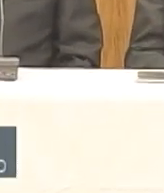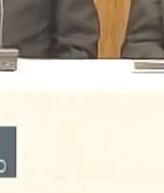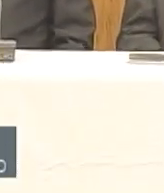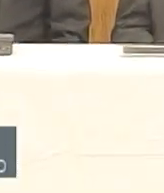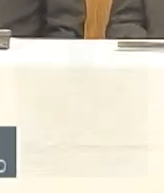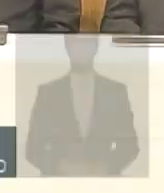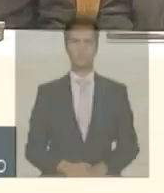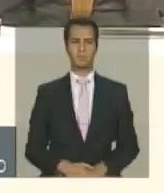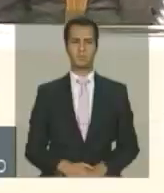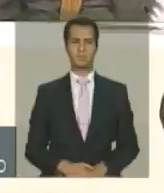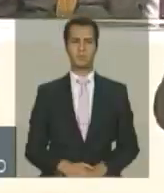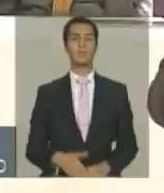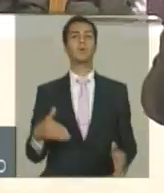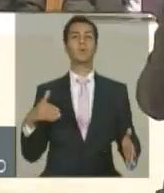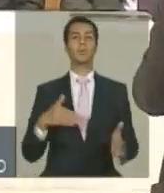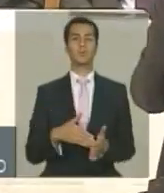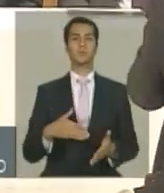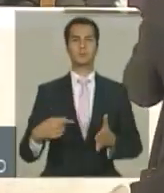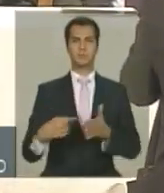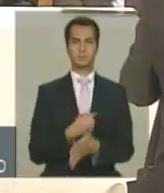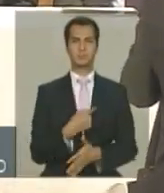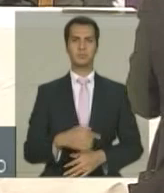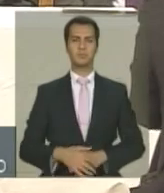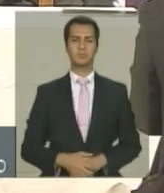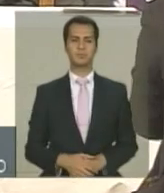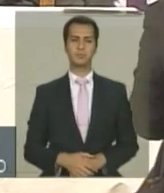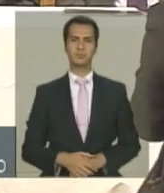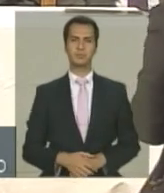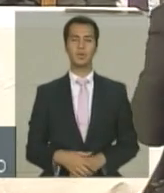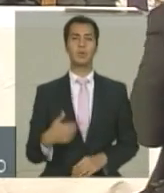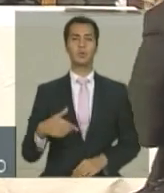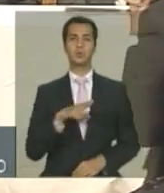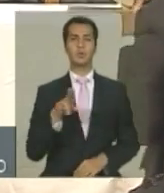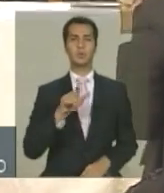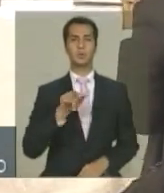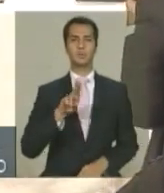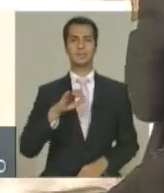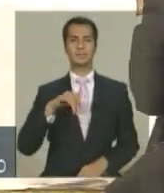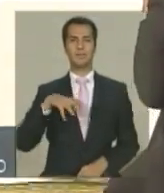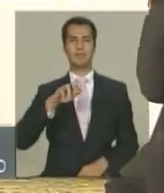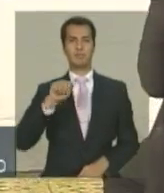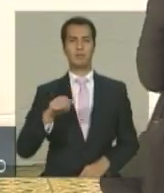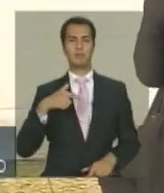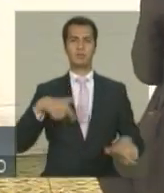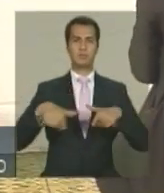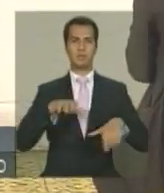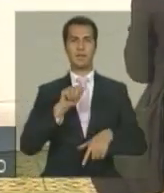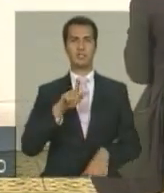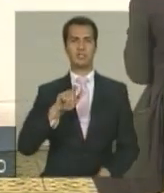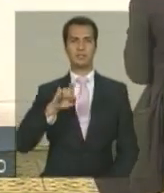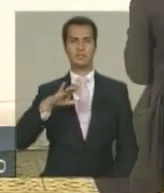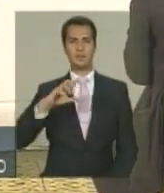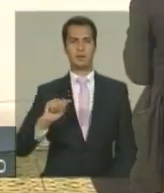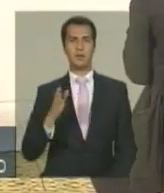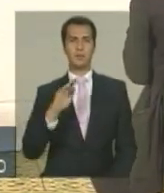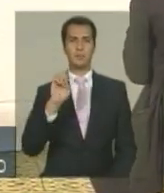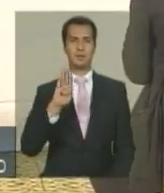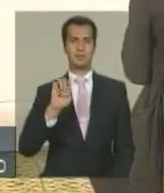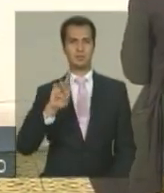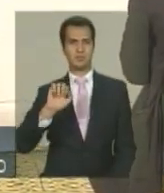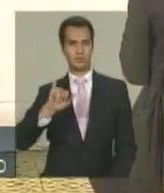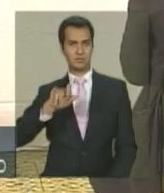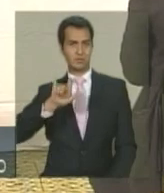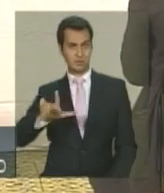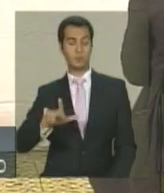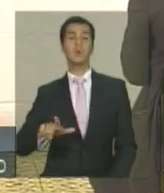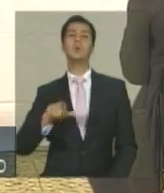Tá bom? Uma última aqui que nós temos que subir. Luciana Lima, sou da Agência Brasil. Eu gostaria de saber o que a presidenta falou nessa reunião.